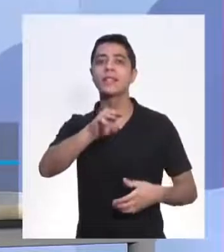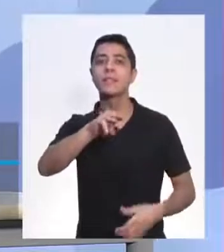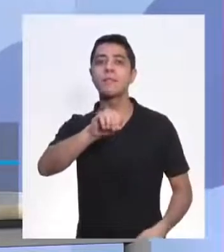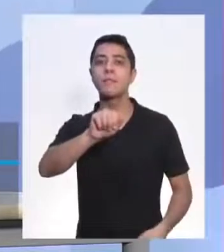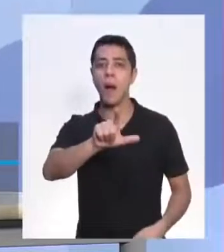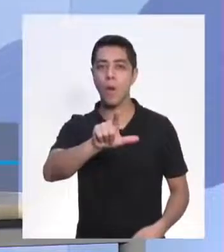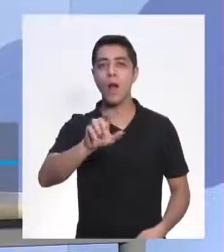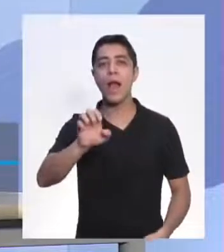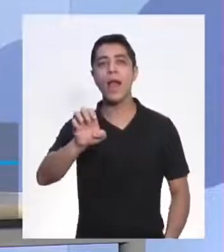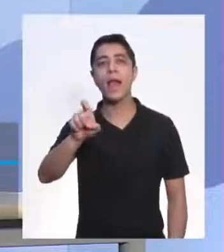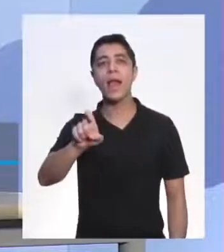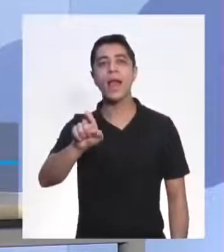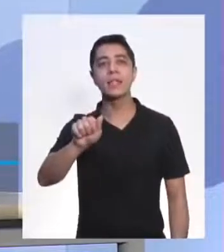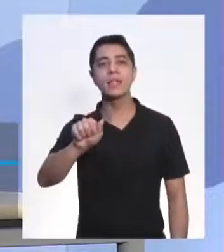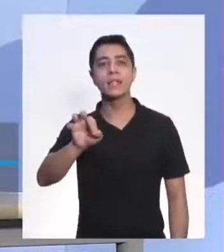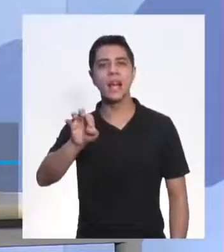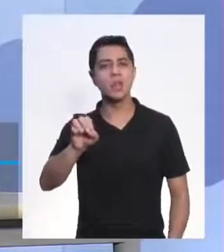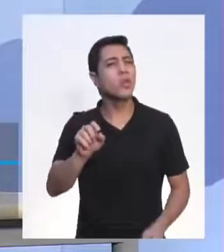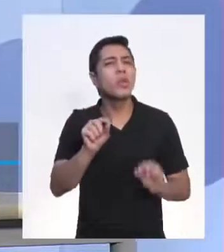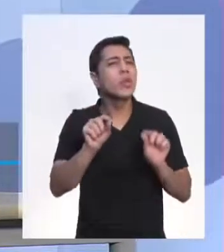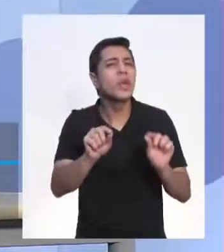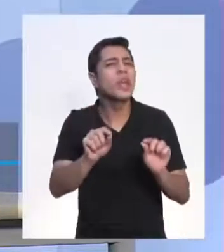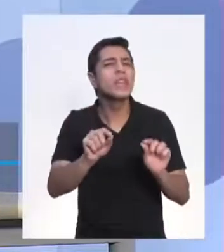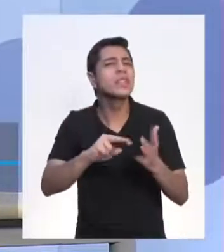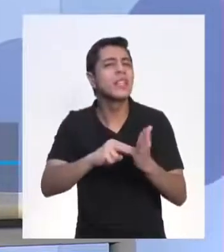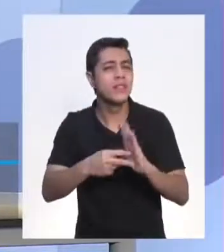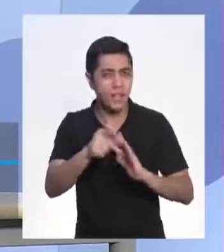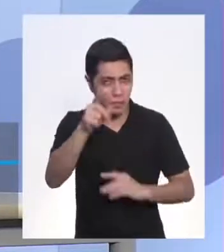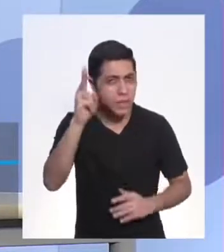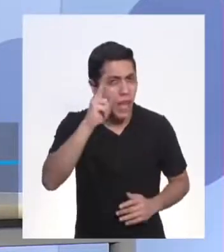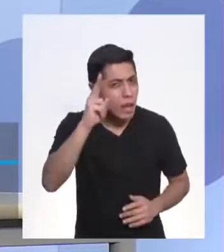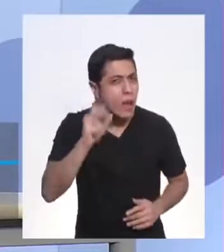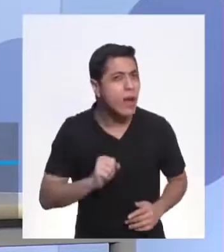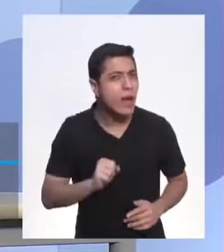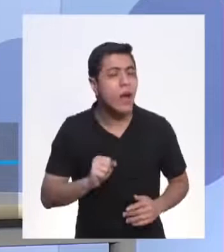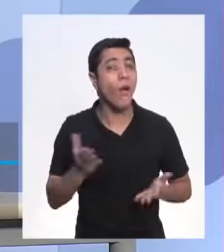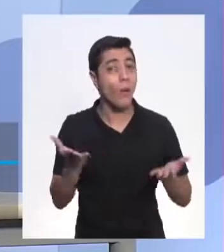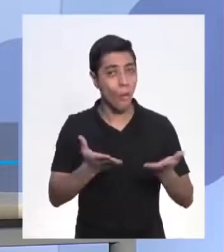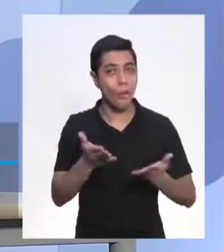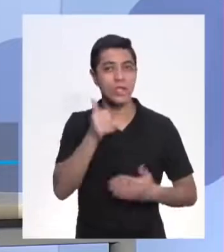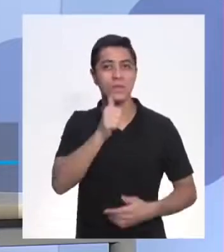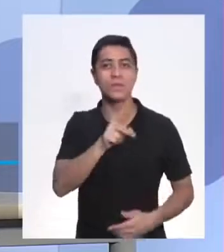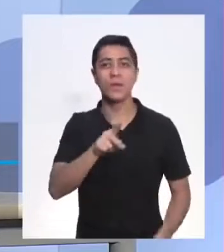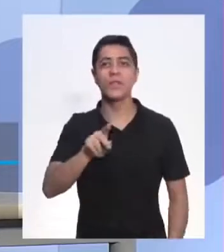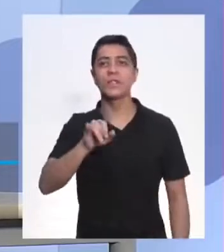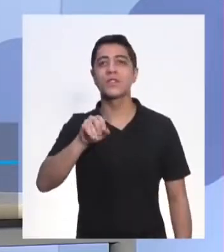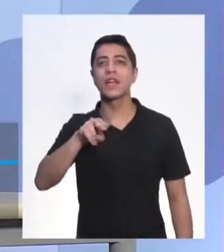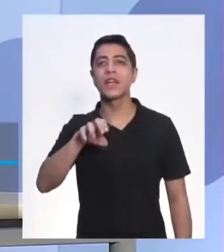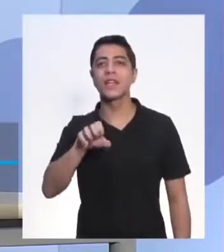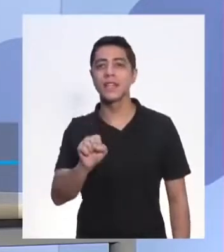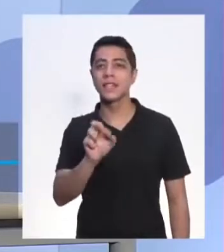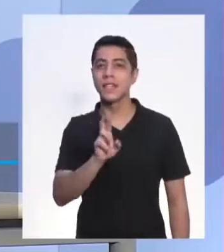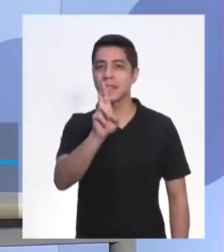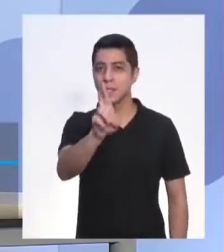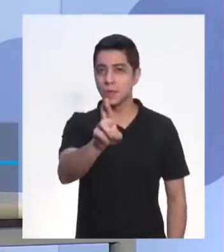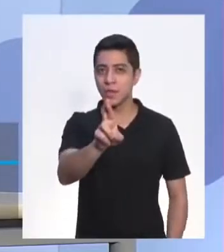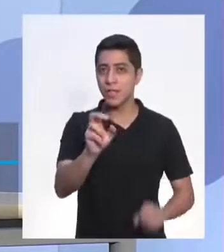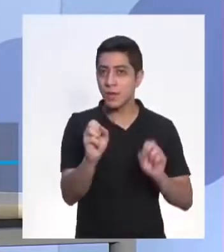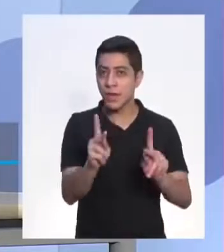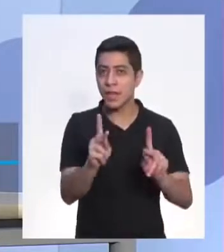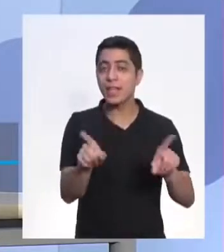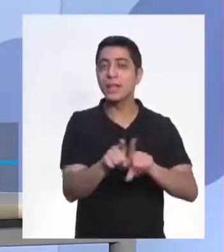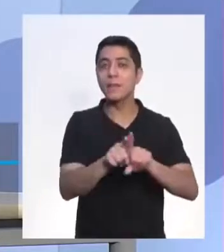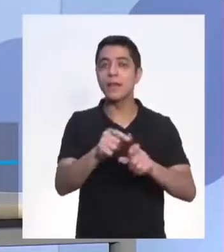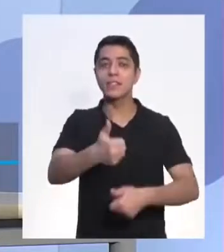Lembra como chegar nele? Vamos lembrar tudo isso com a professora Inês hoje, certo? Mandem todas as respostas no chat que eu quero ver as respostas de